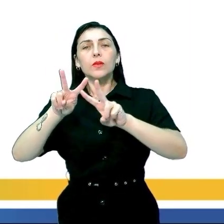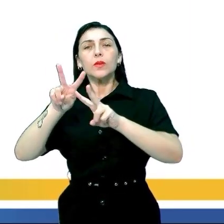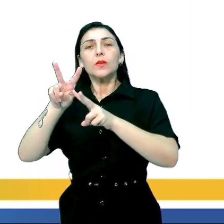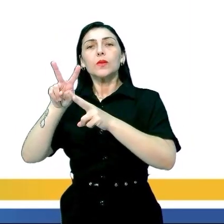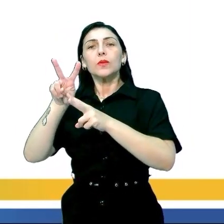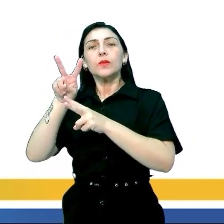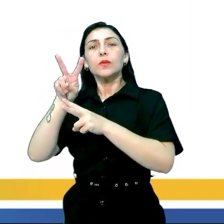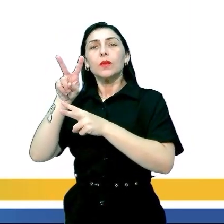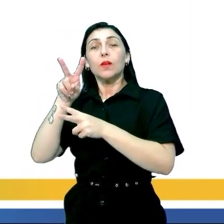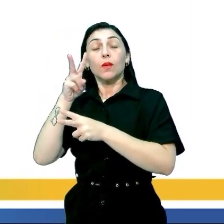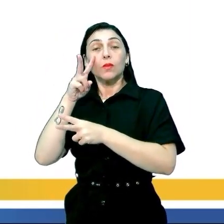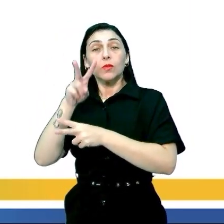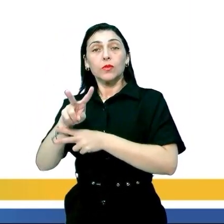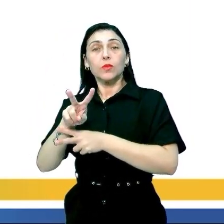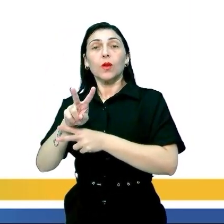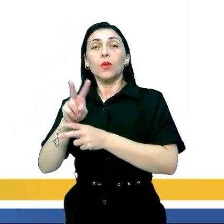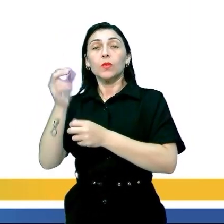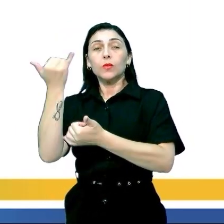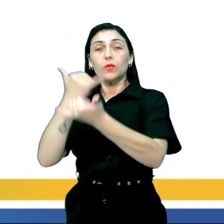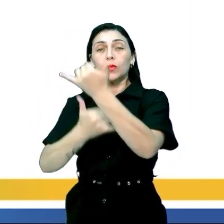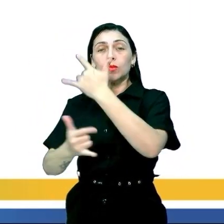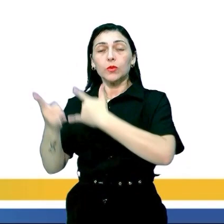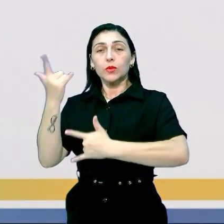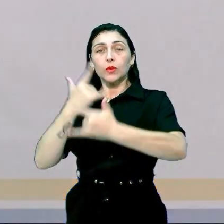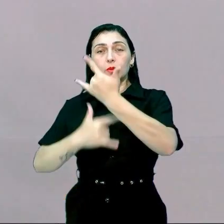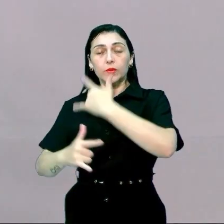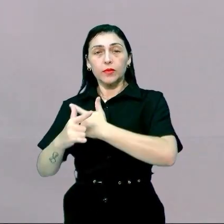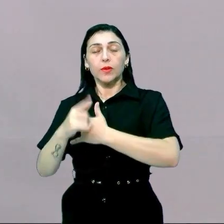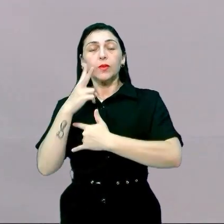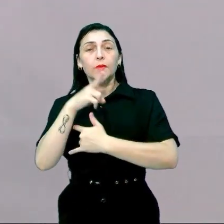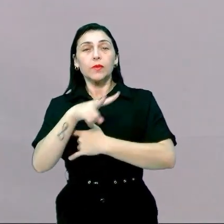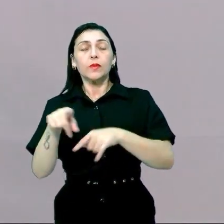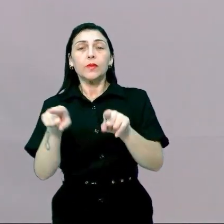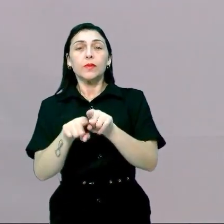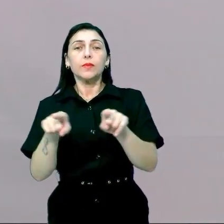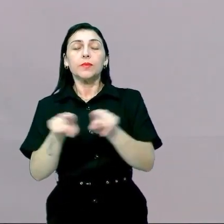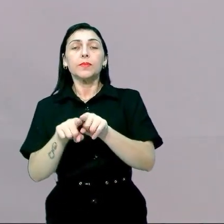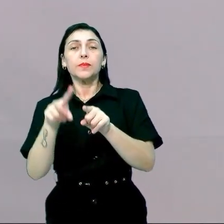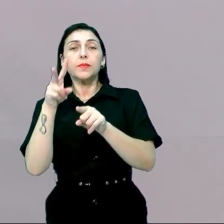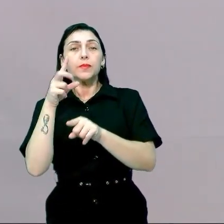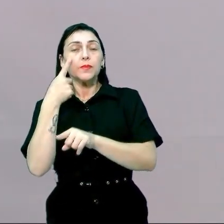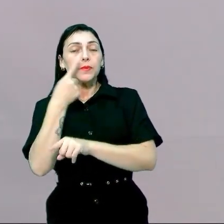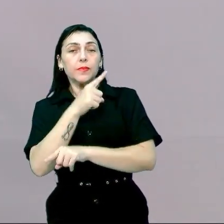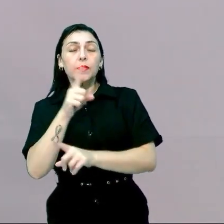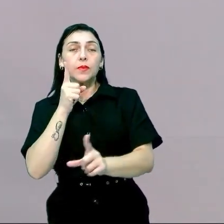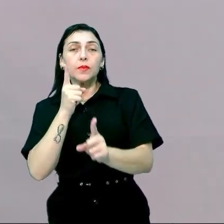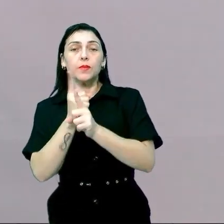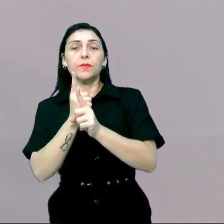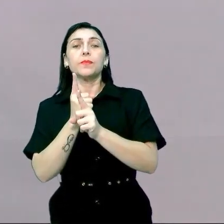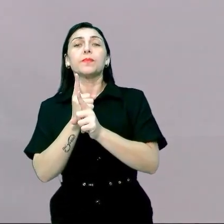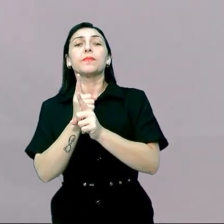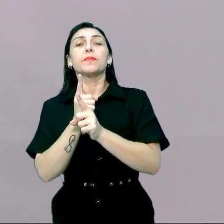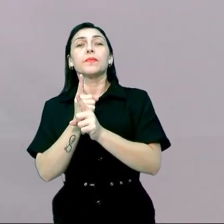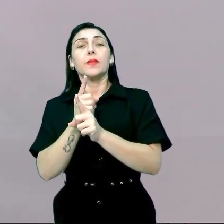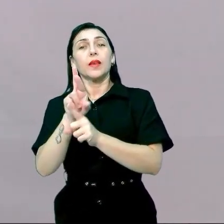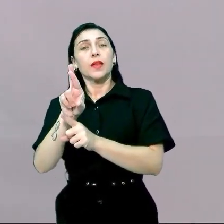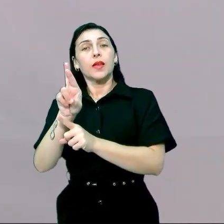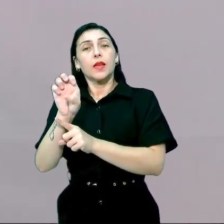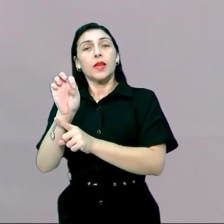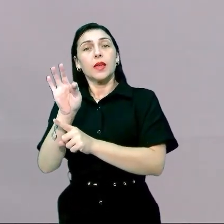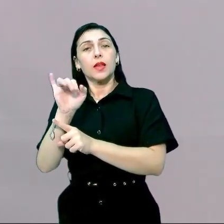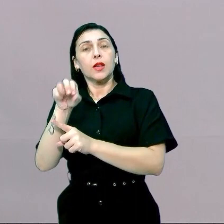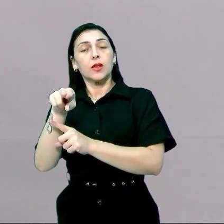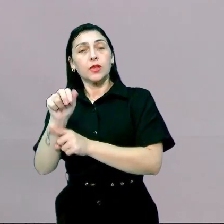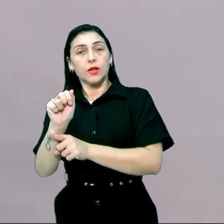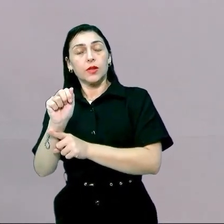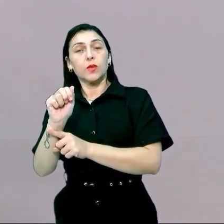de estímulos luminosos, certo? Vimos também que na visão, pessoal, são encontrados na retina, né,